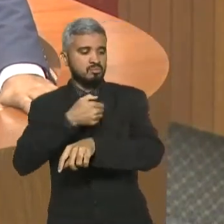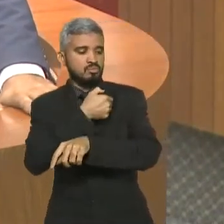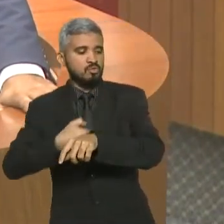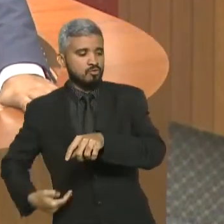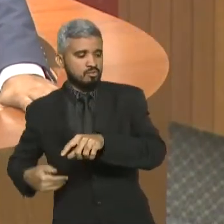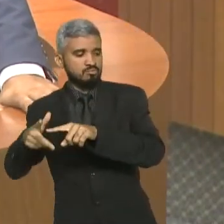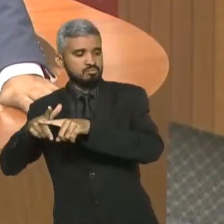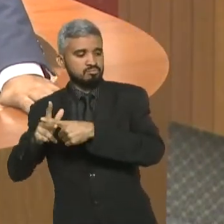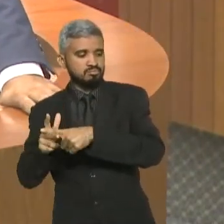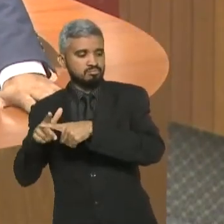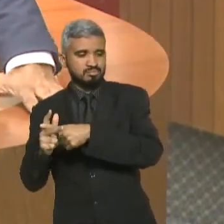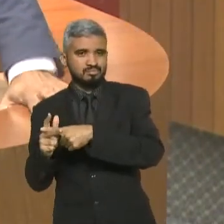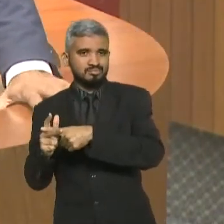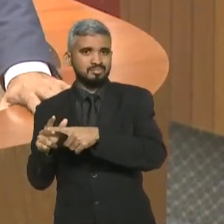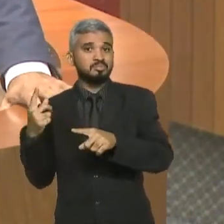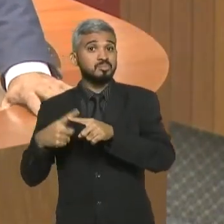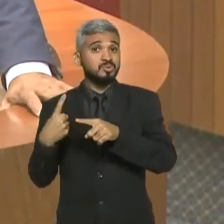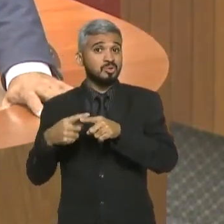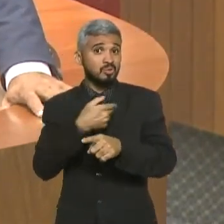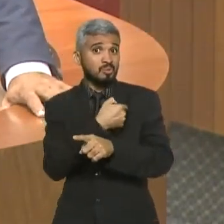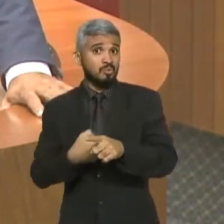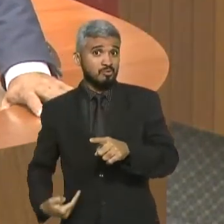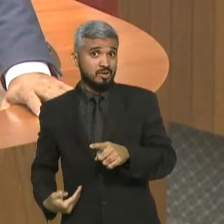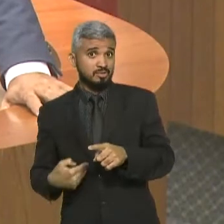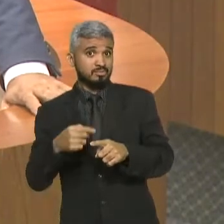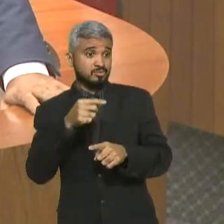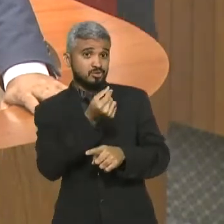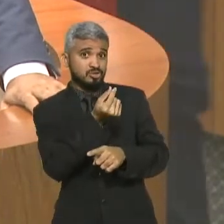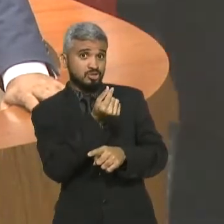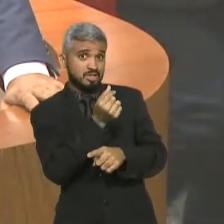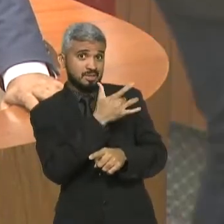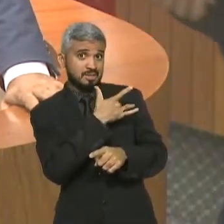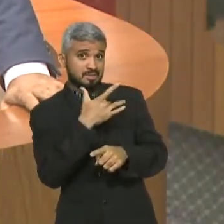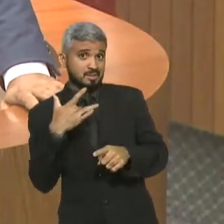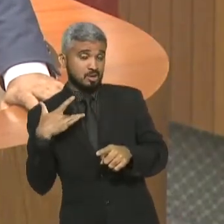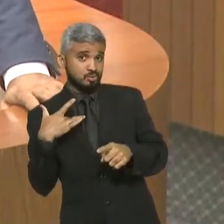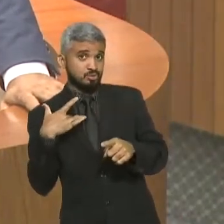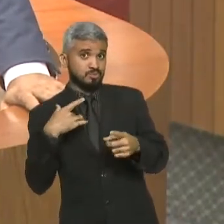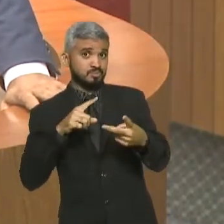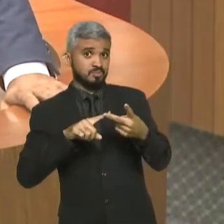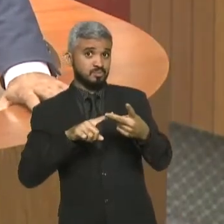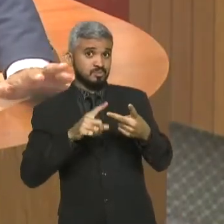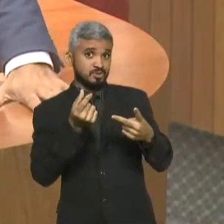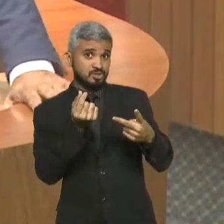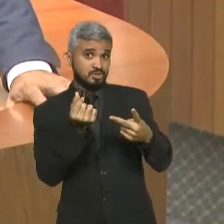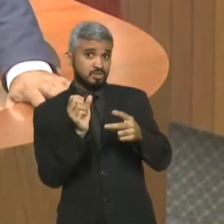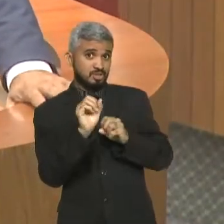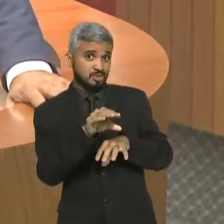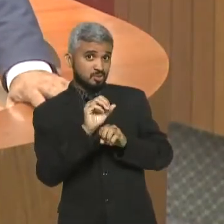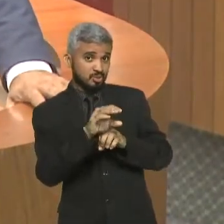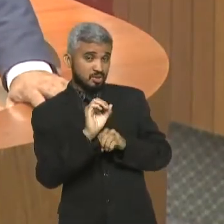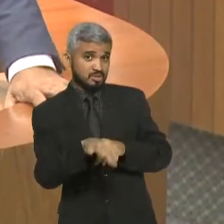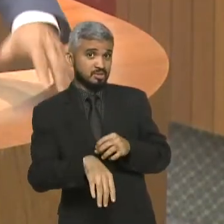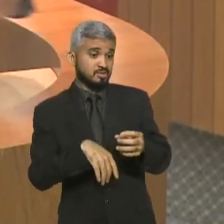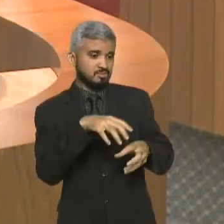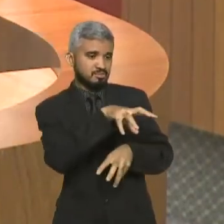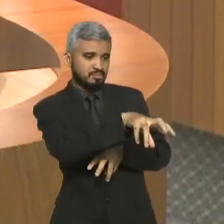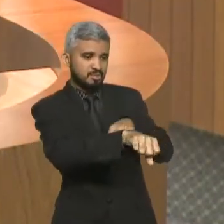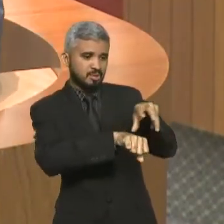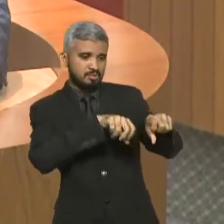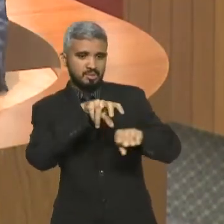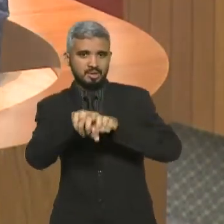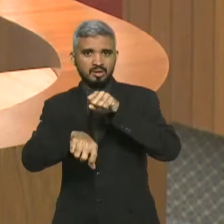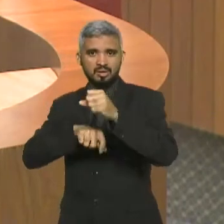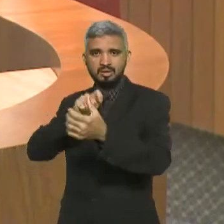educação, dinheiro público da saúde, dinheiro público, e vai reformar os fés.